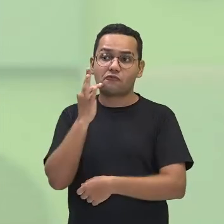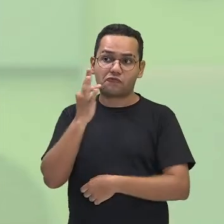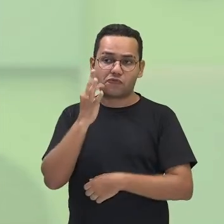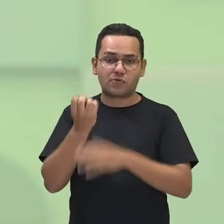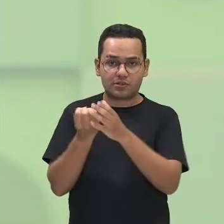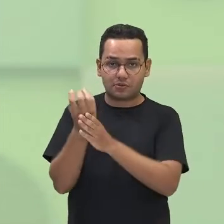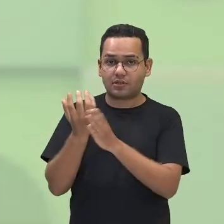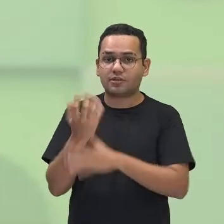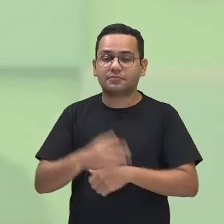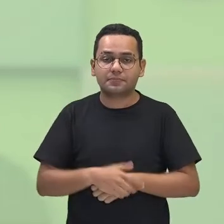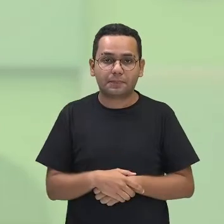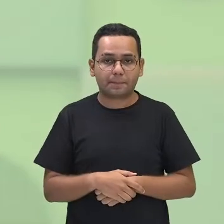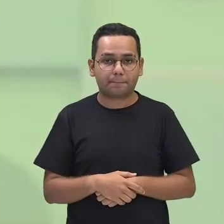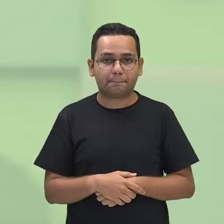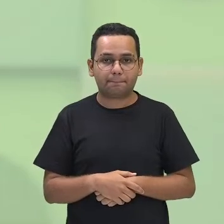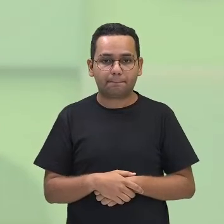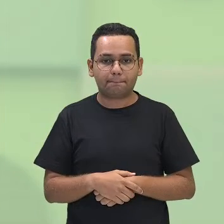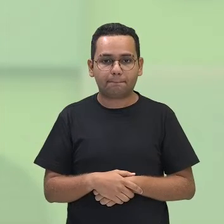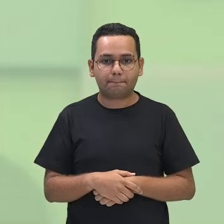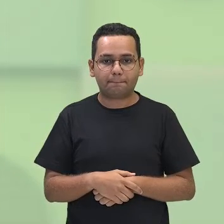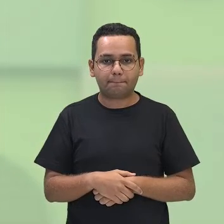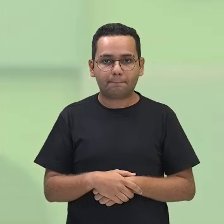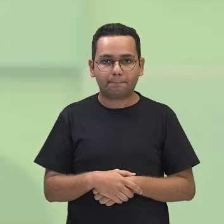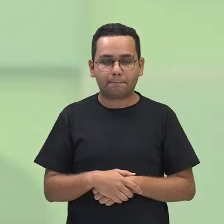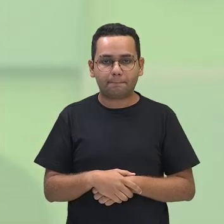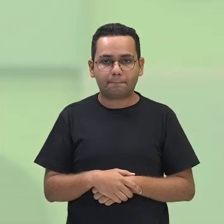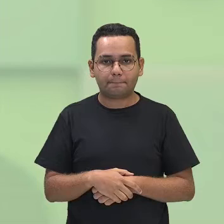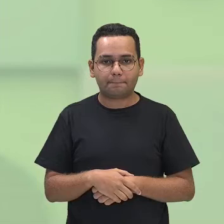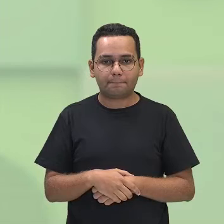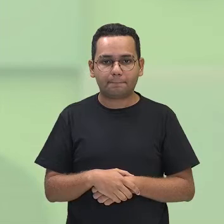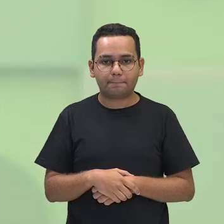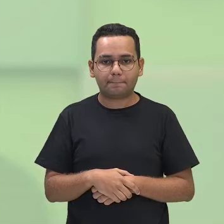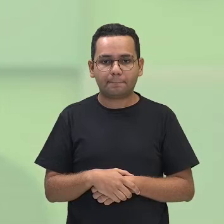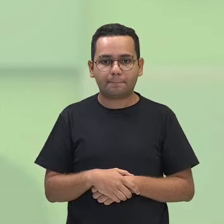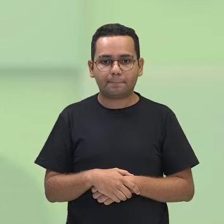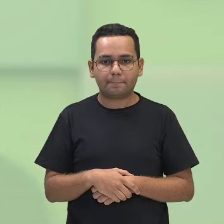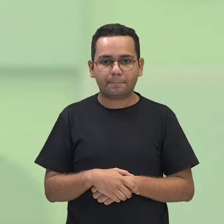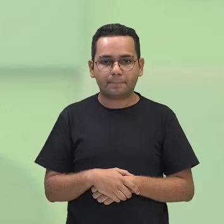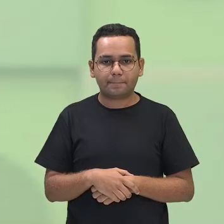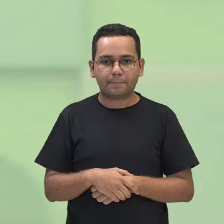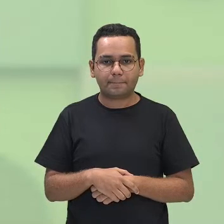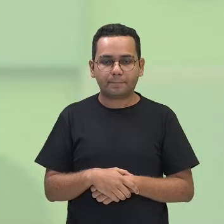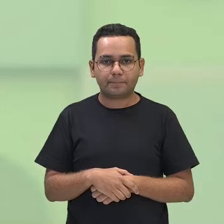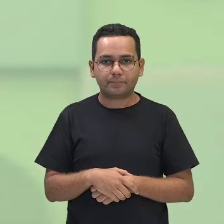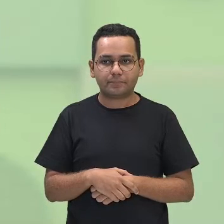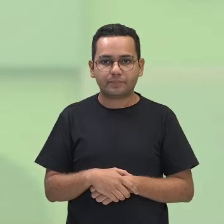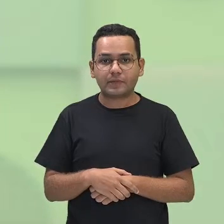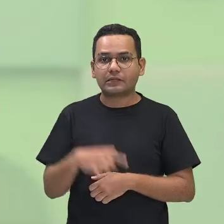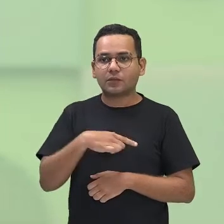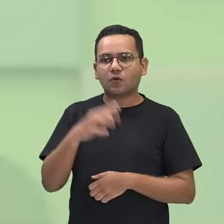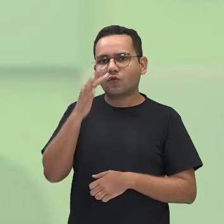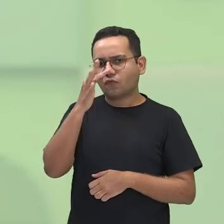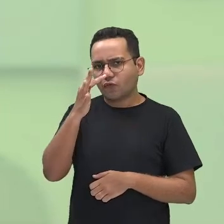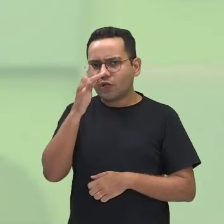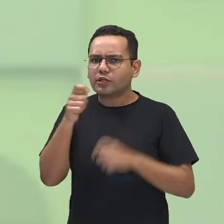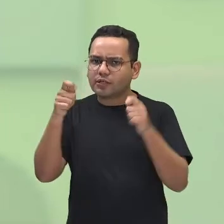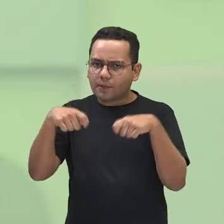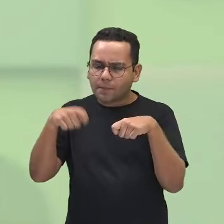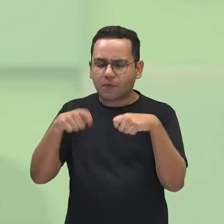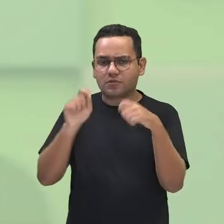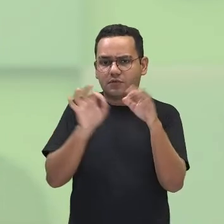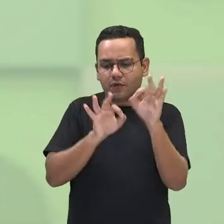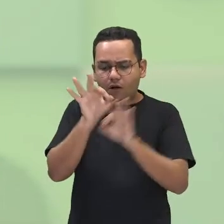Mas também tem aquelas flores em que elas são cultivadas para decoração. Nós